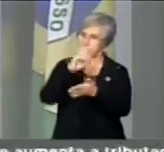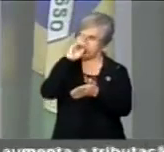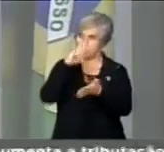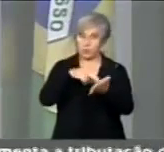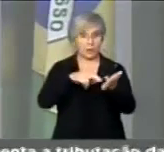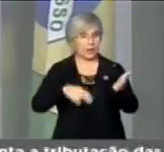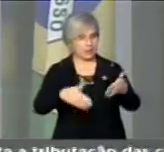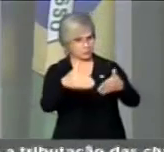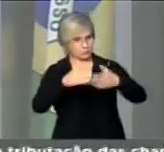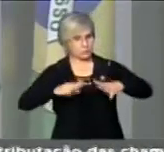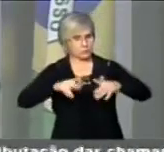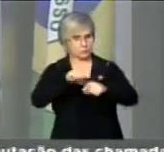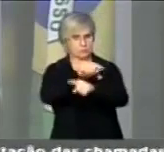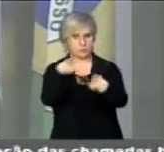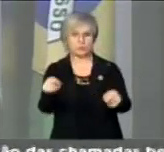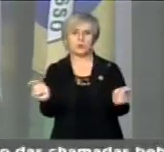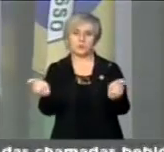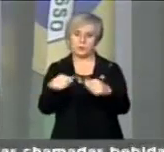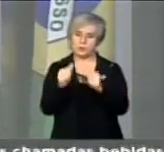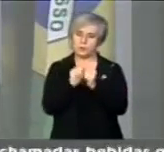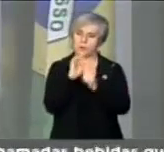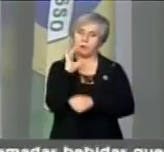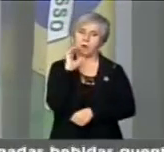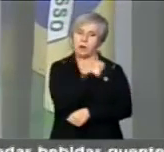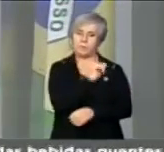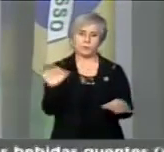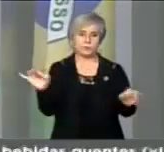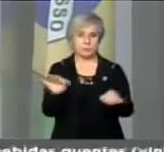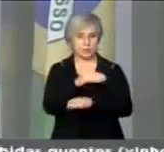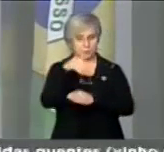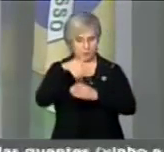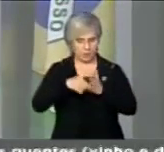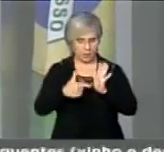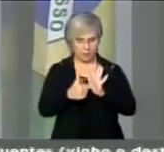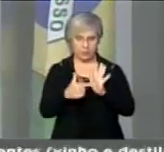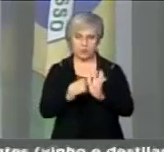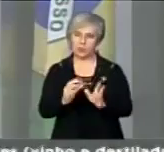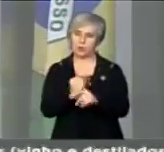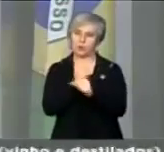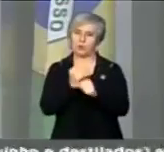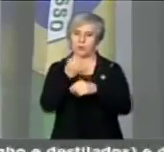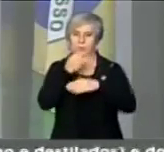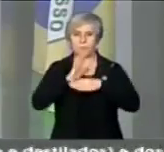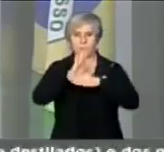conclamo a todos os colegas que possamos, de forma breve, concluir essa votação do orçamento em benefício do país. Presidente.